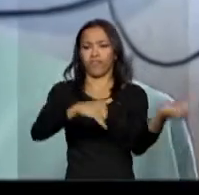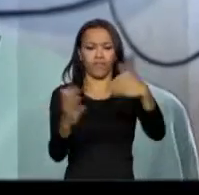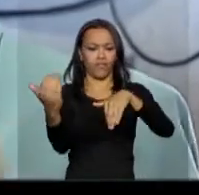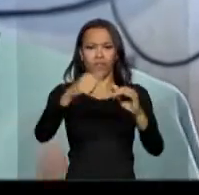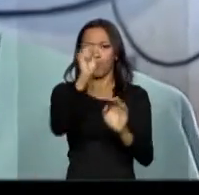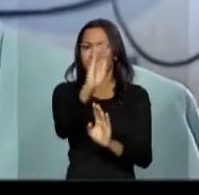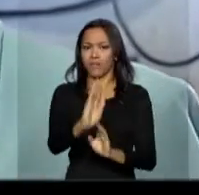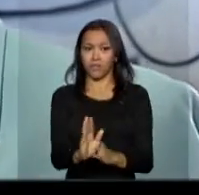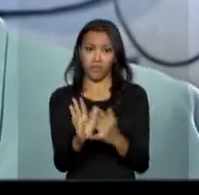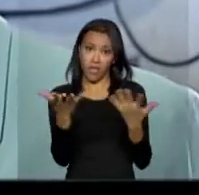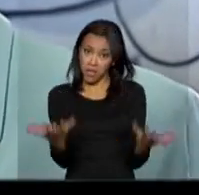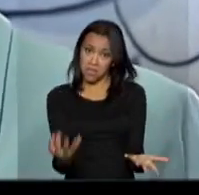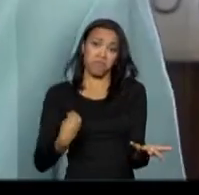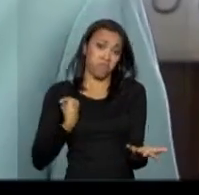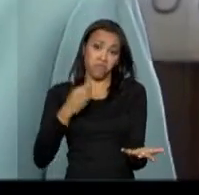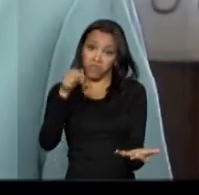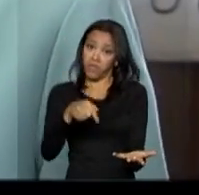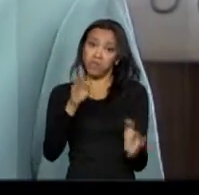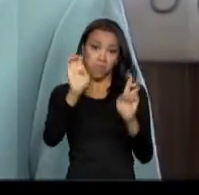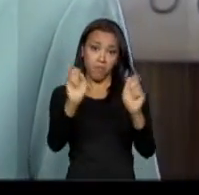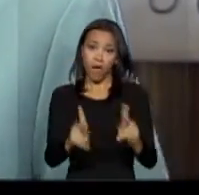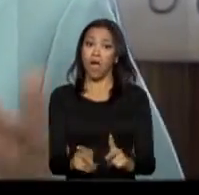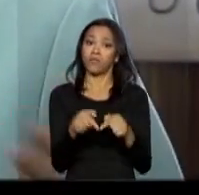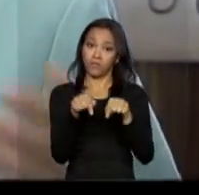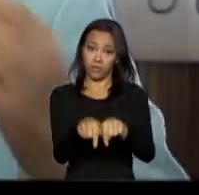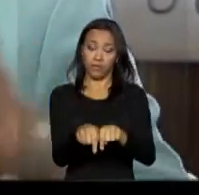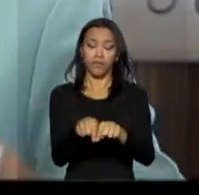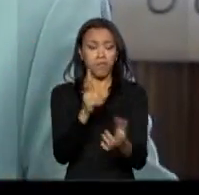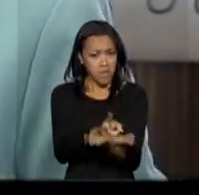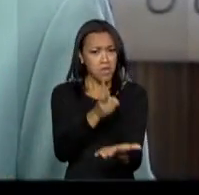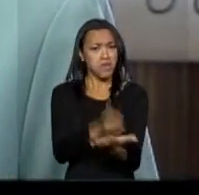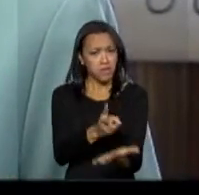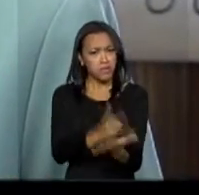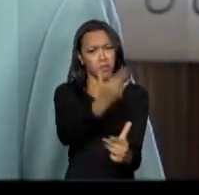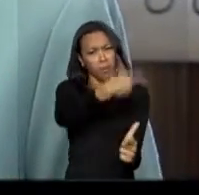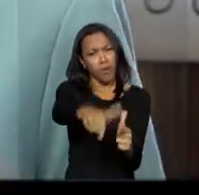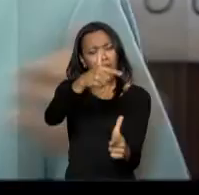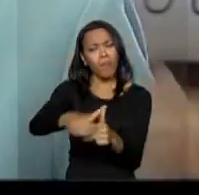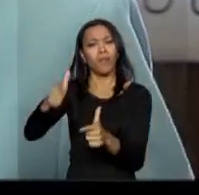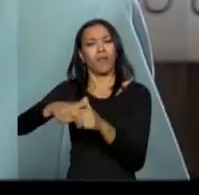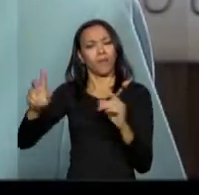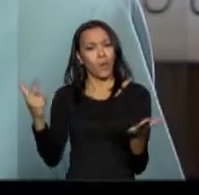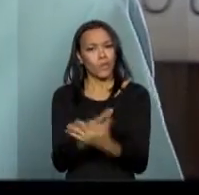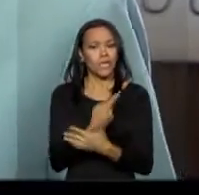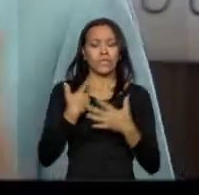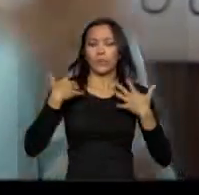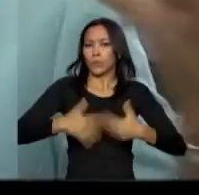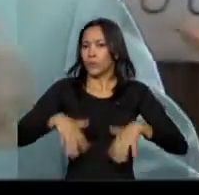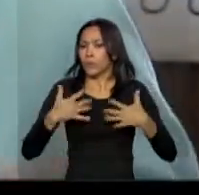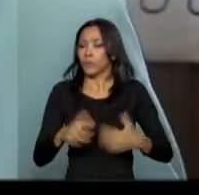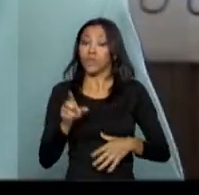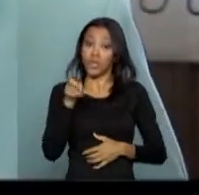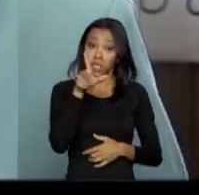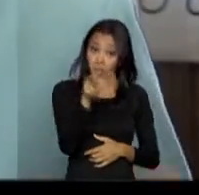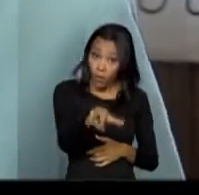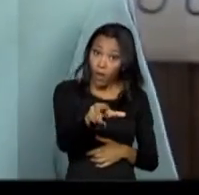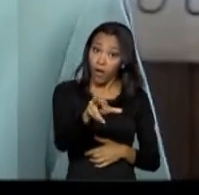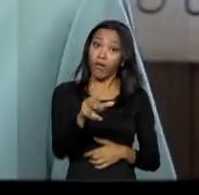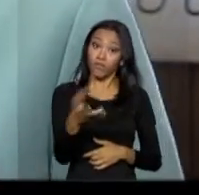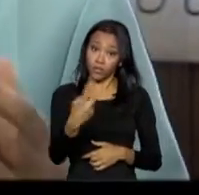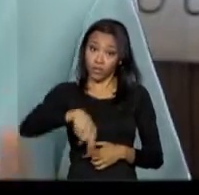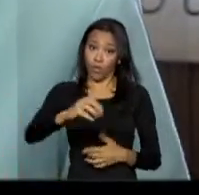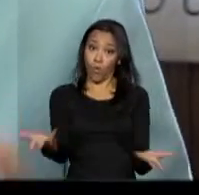aqui vivemos em paz. Mesmo em momentos de dificuldade, de crise, como os que estamos